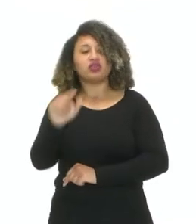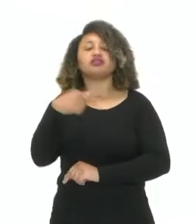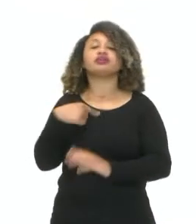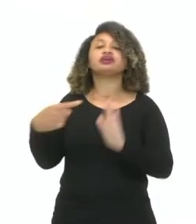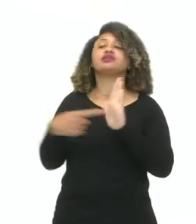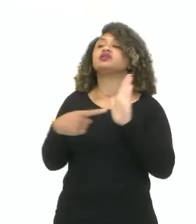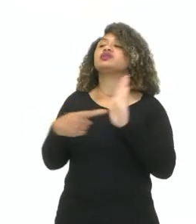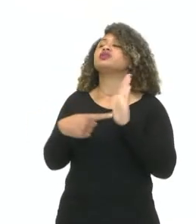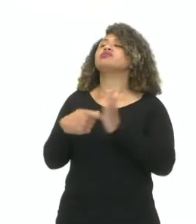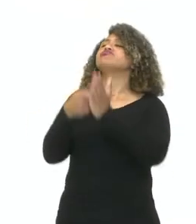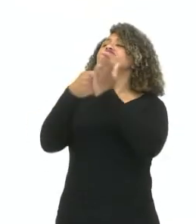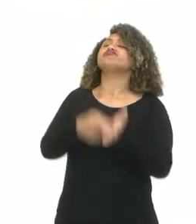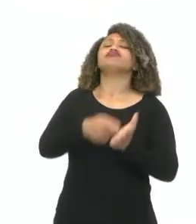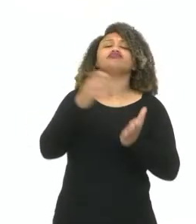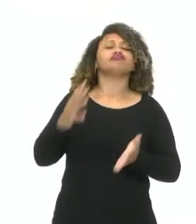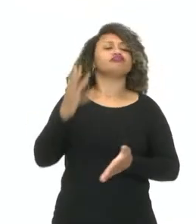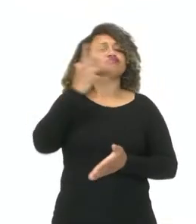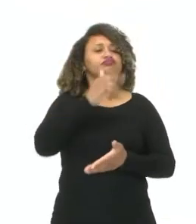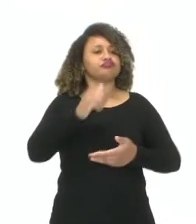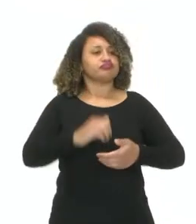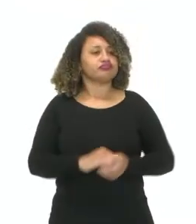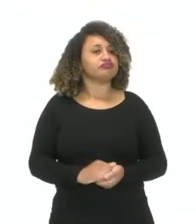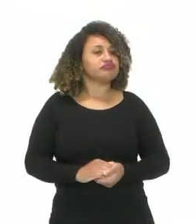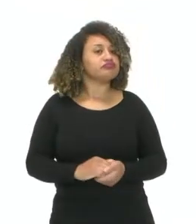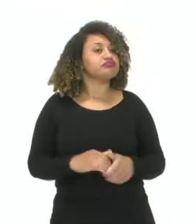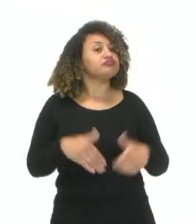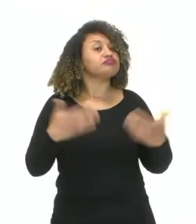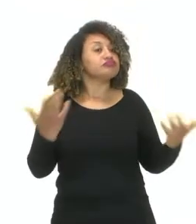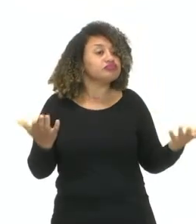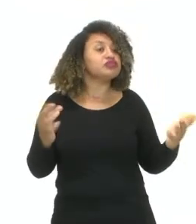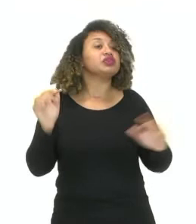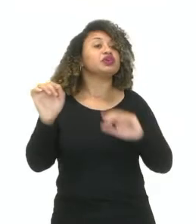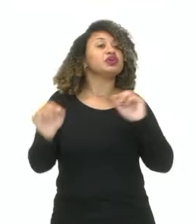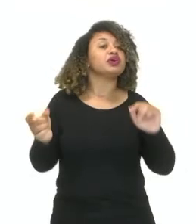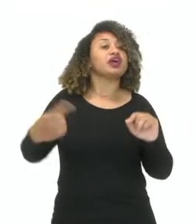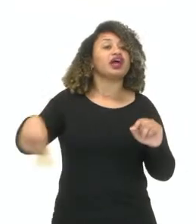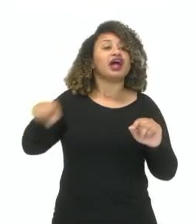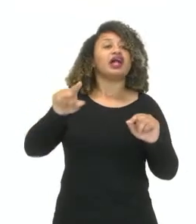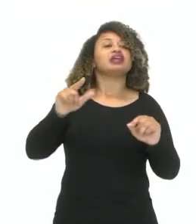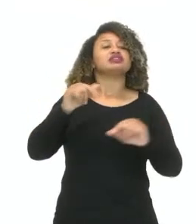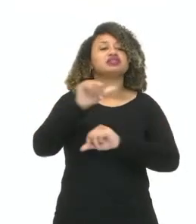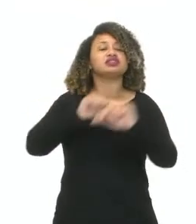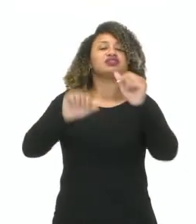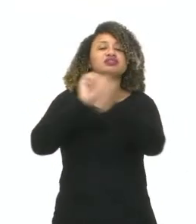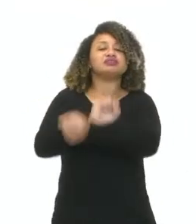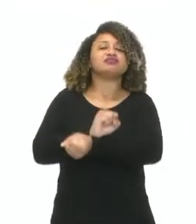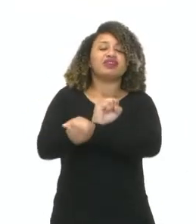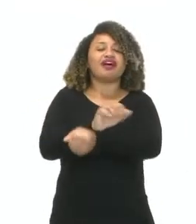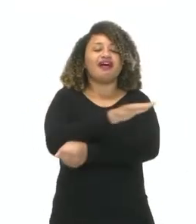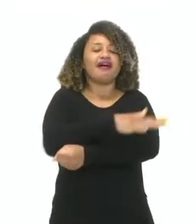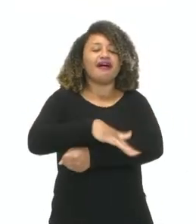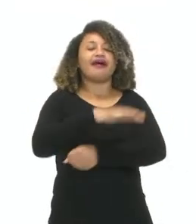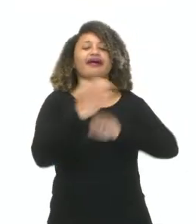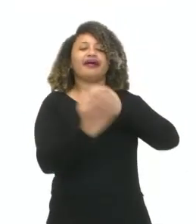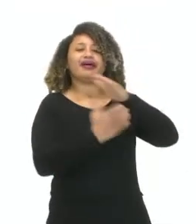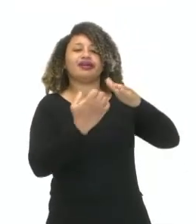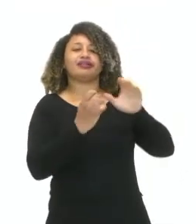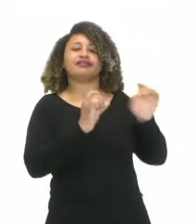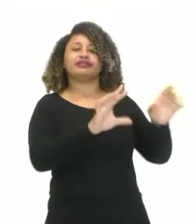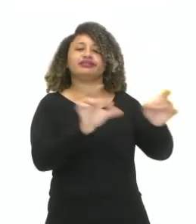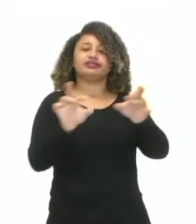a ditadura da beleza. Olha lá, ó. Com isso, elas tornam-se escravas dessa indústria que